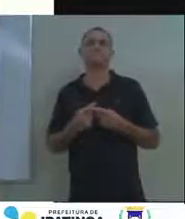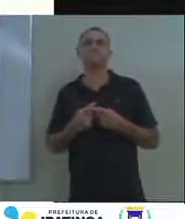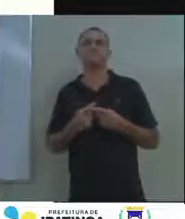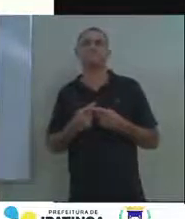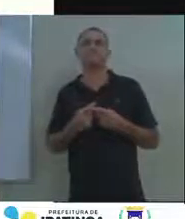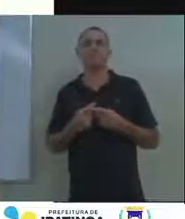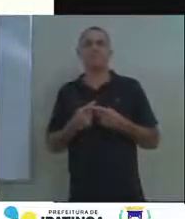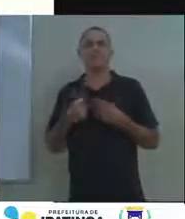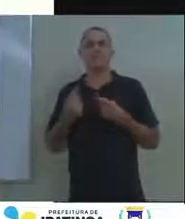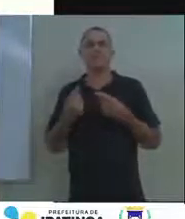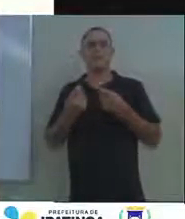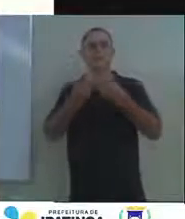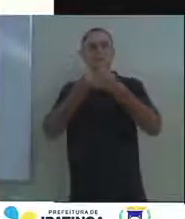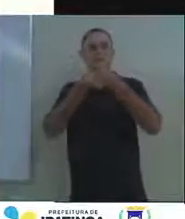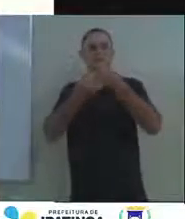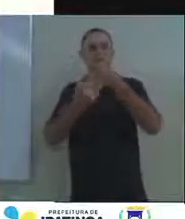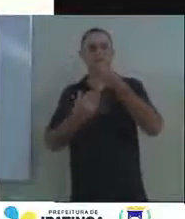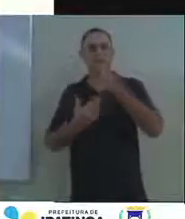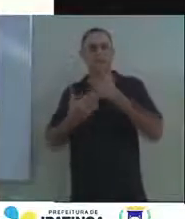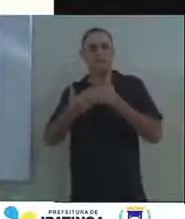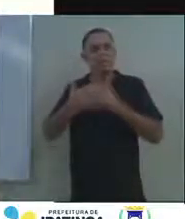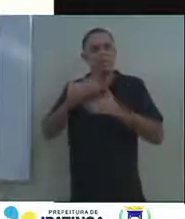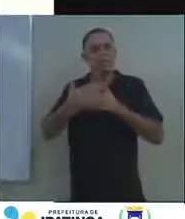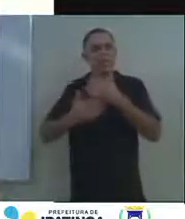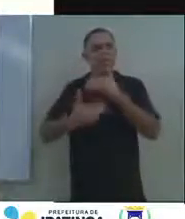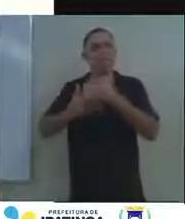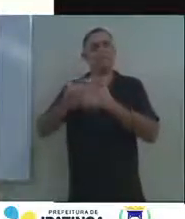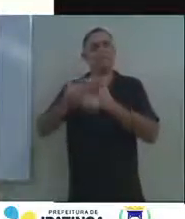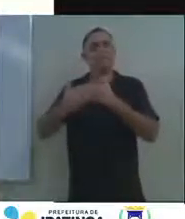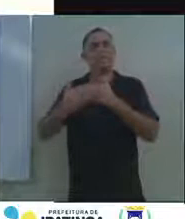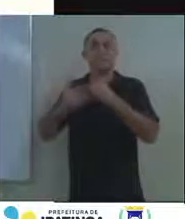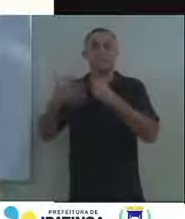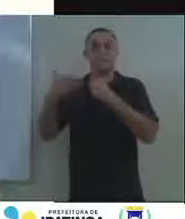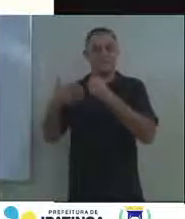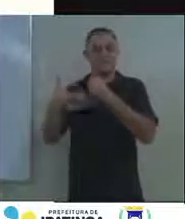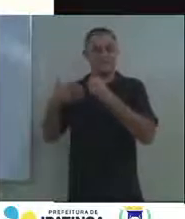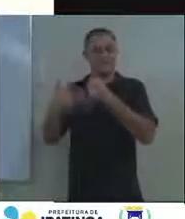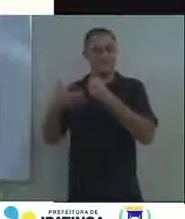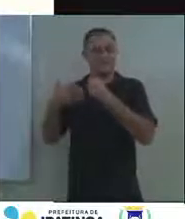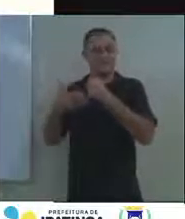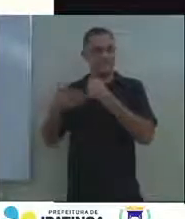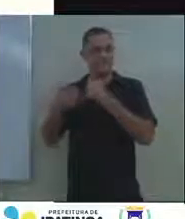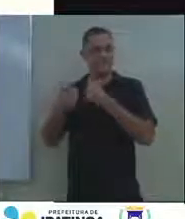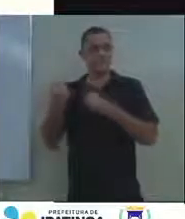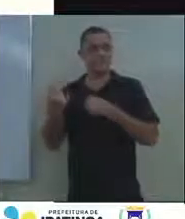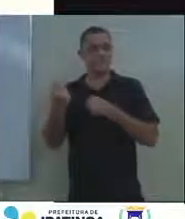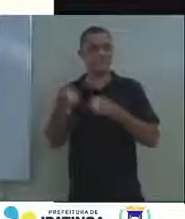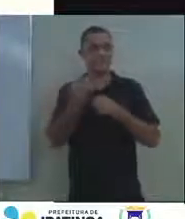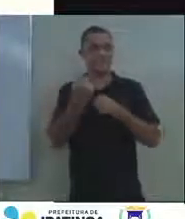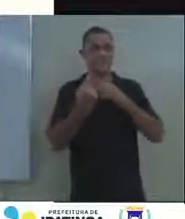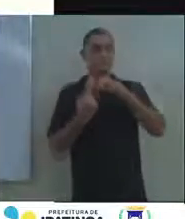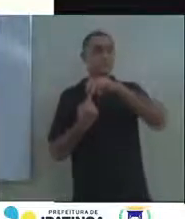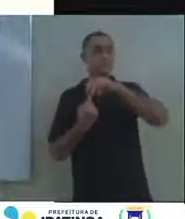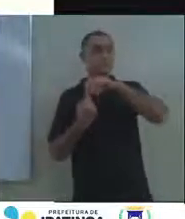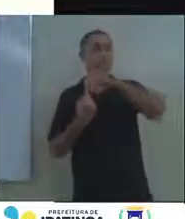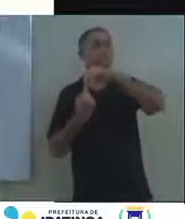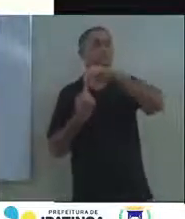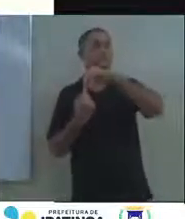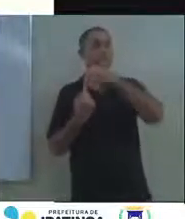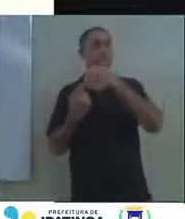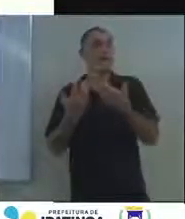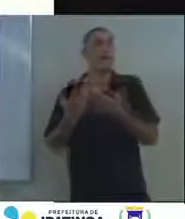Eu vou falar ao longo da palestra, mas é o que a gente falou, cada pessoa é única. Então, às vezes,